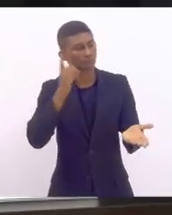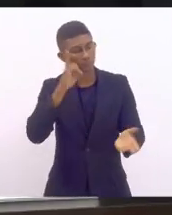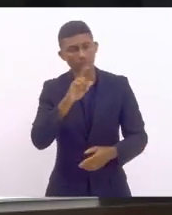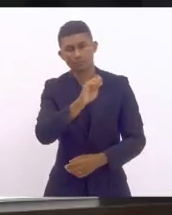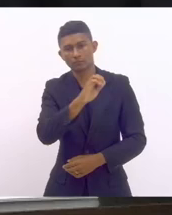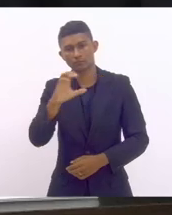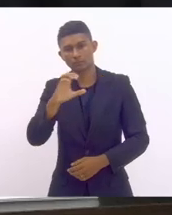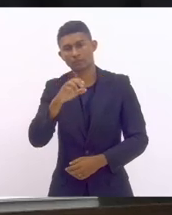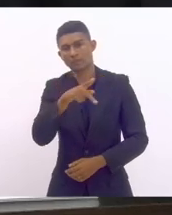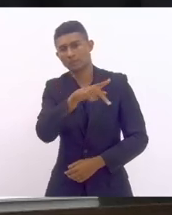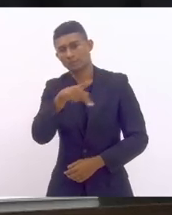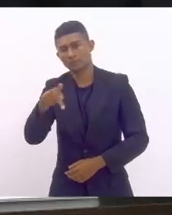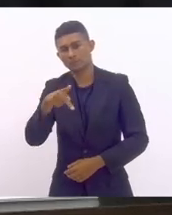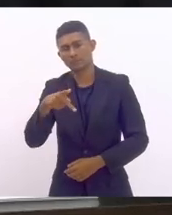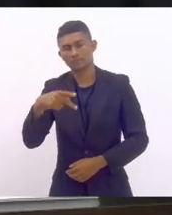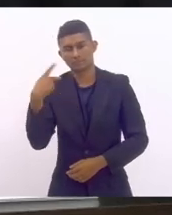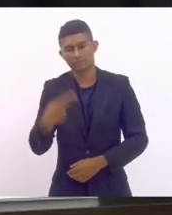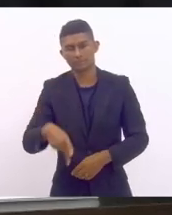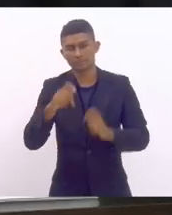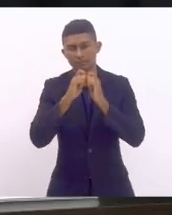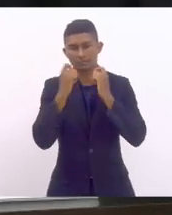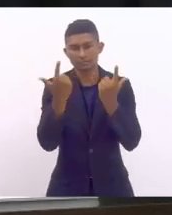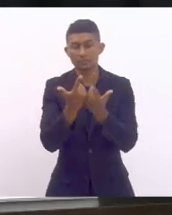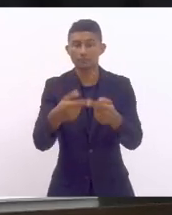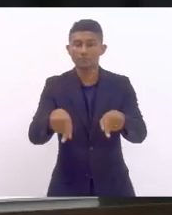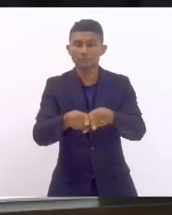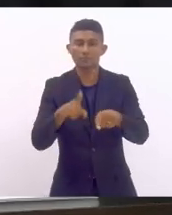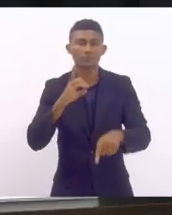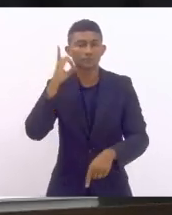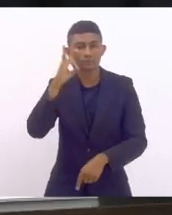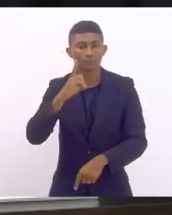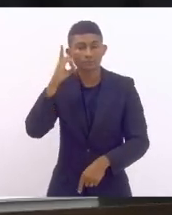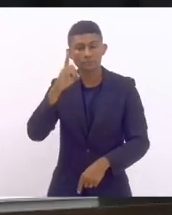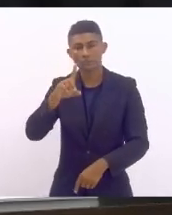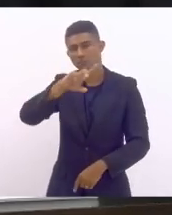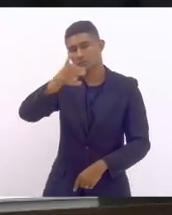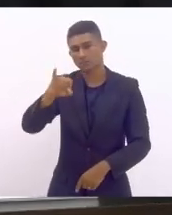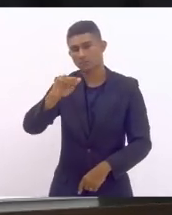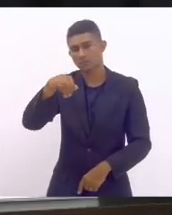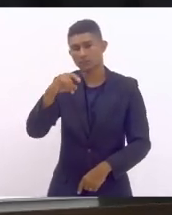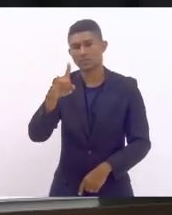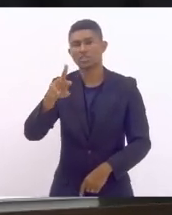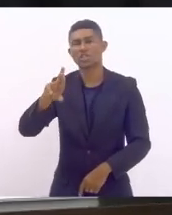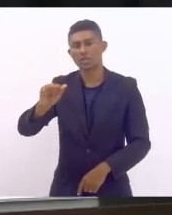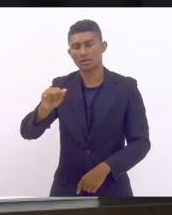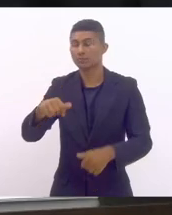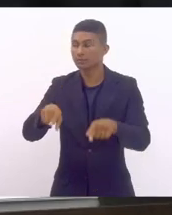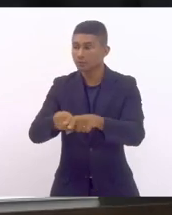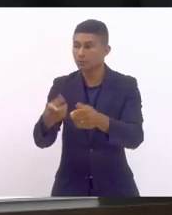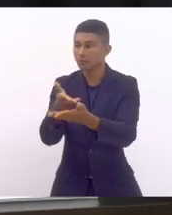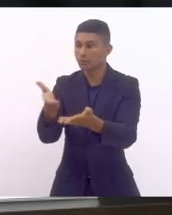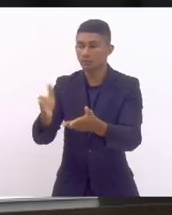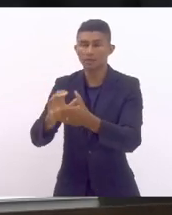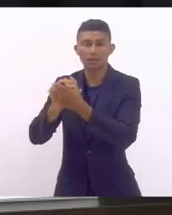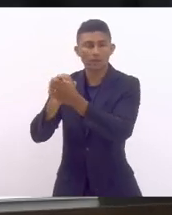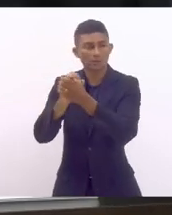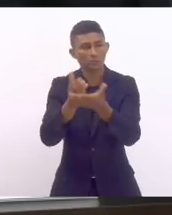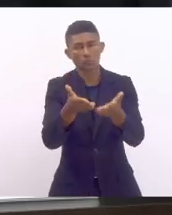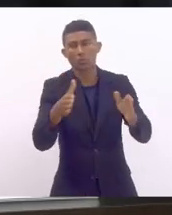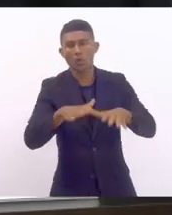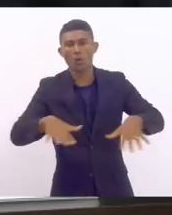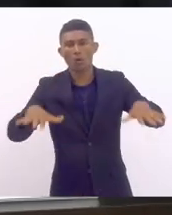presidente da alerj deputada Jandira feghali extensível a todos os parlamentares aqui presentes